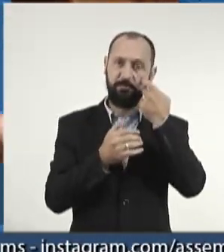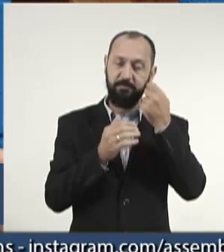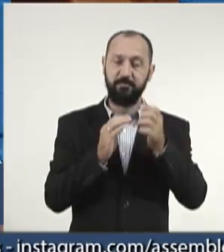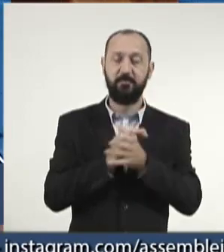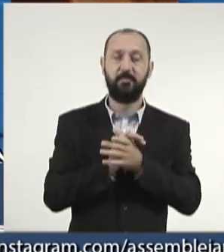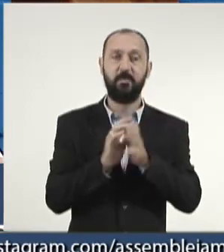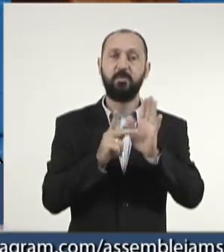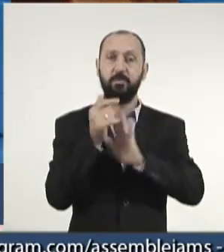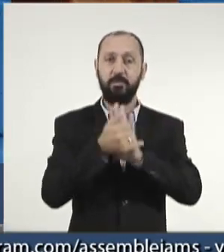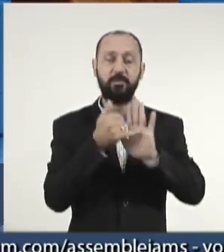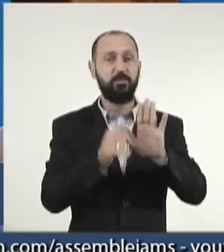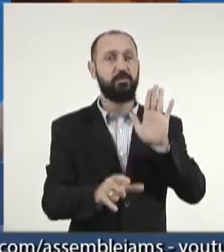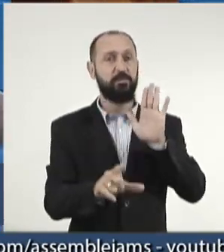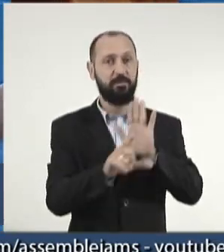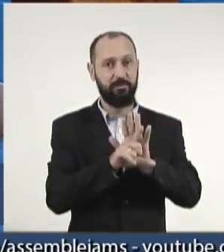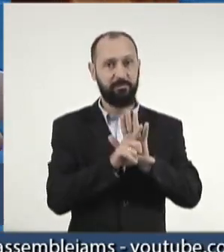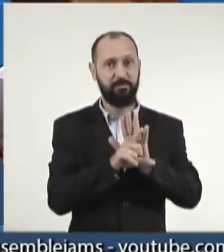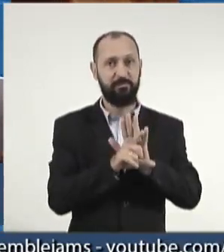Nosso projeto de lei